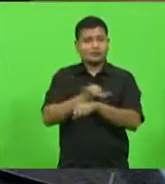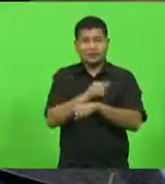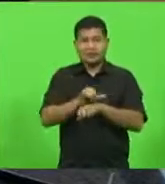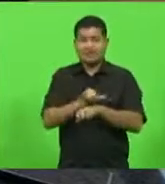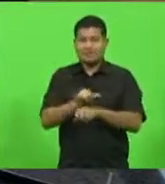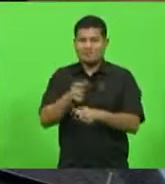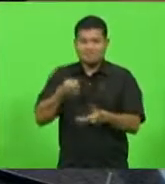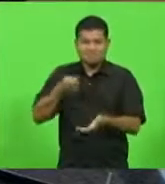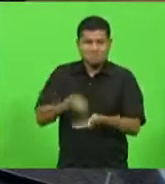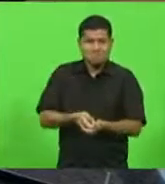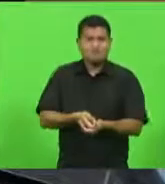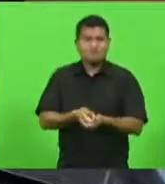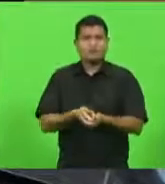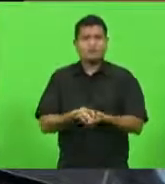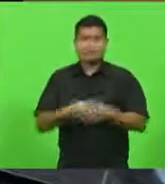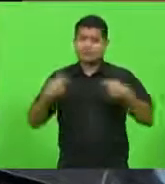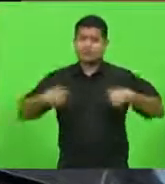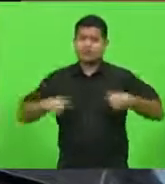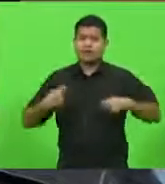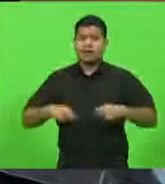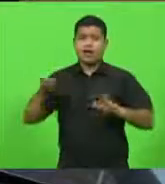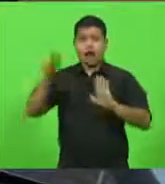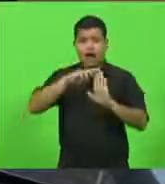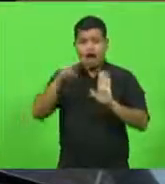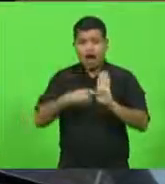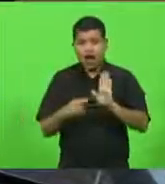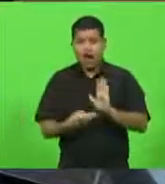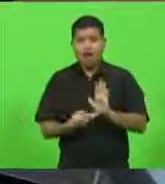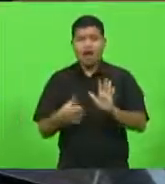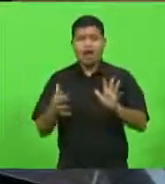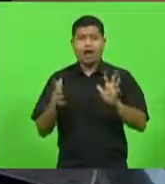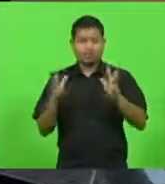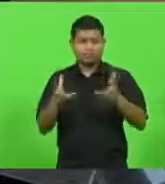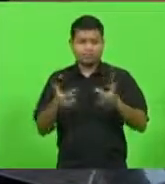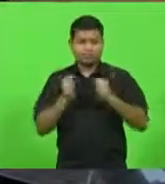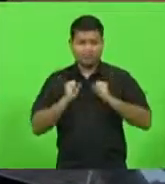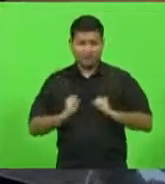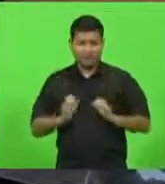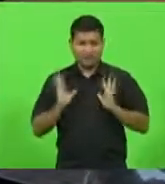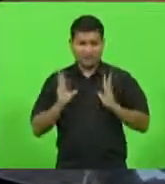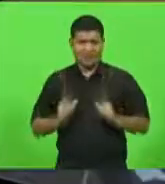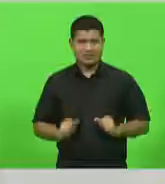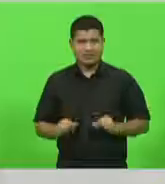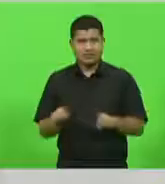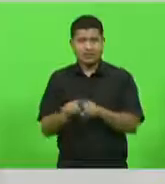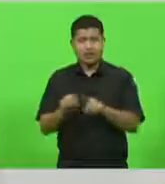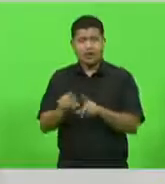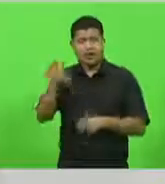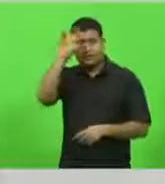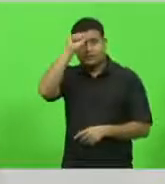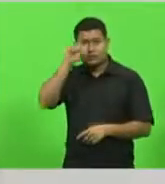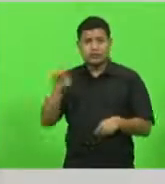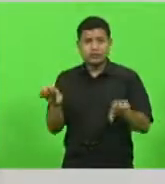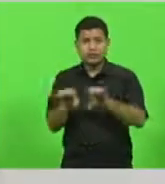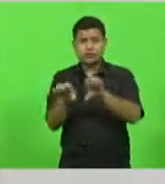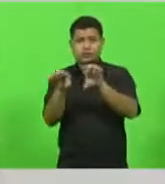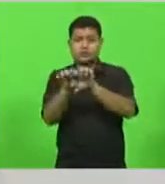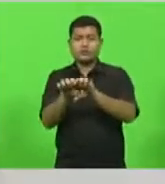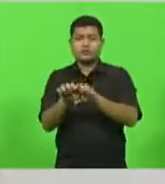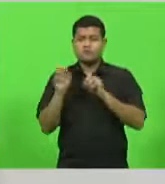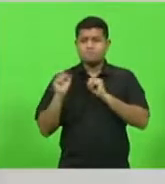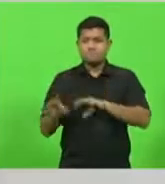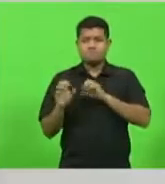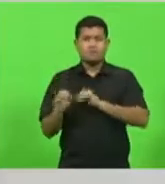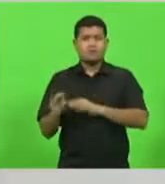necessárias. Regras sanitárias, aprendizado, estruturação do sistema de saúde, capacitação dos